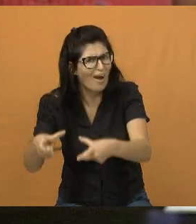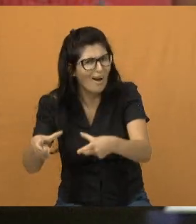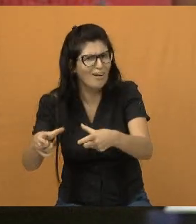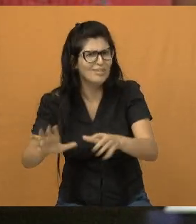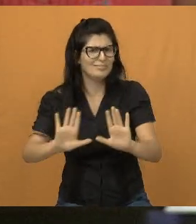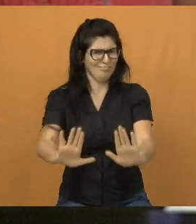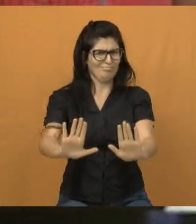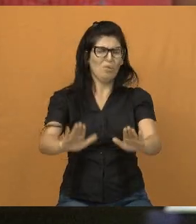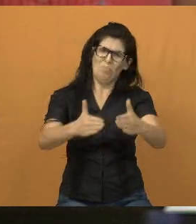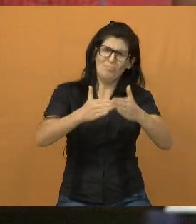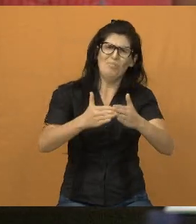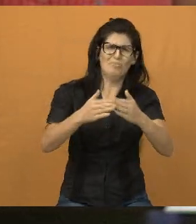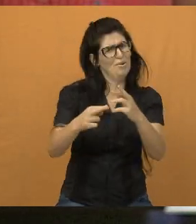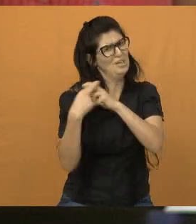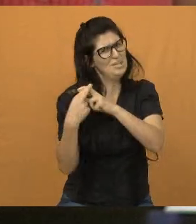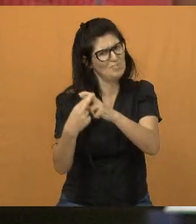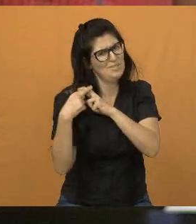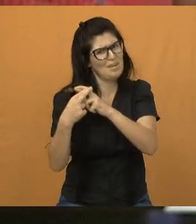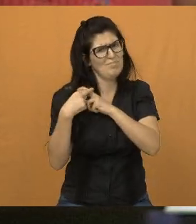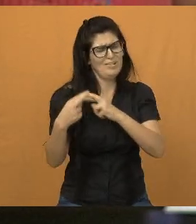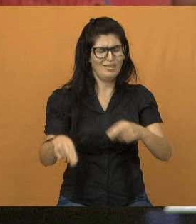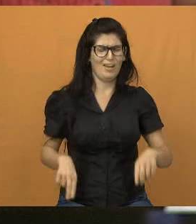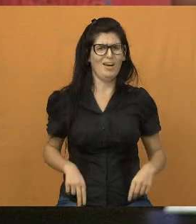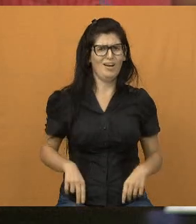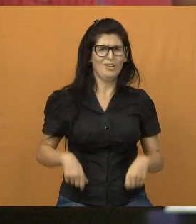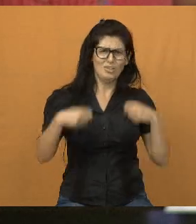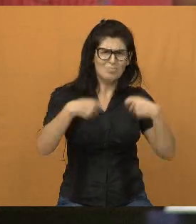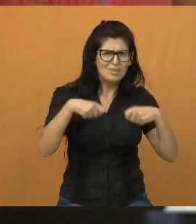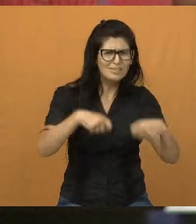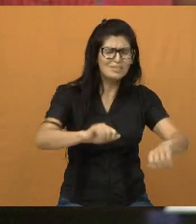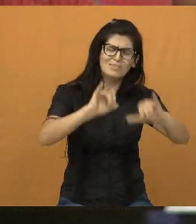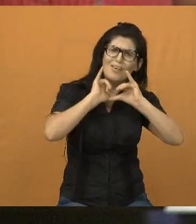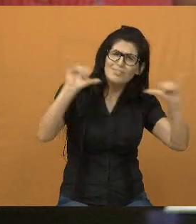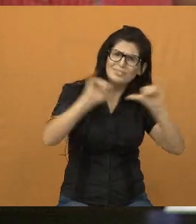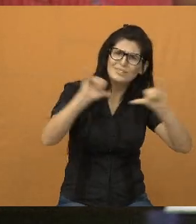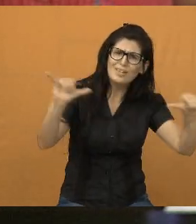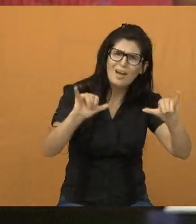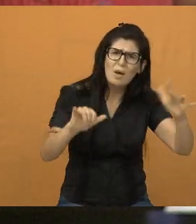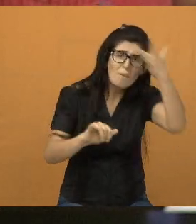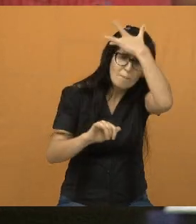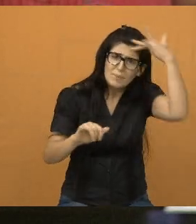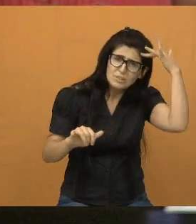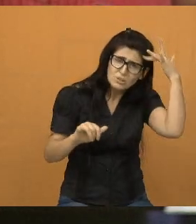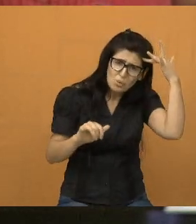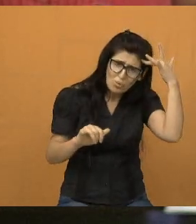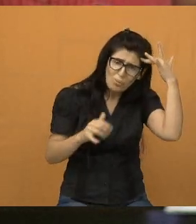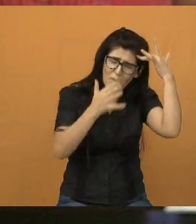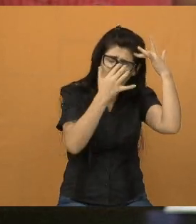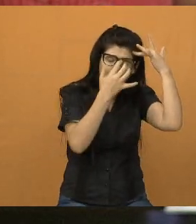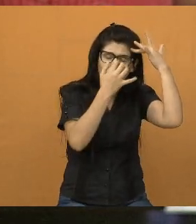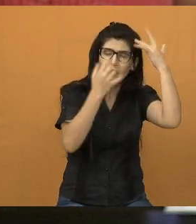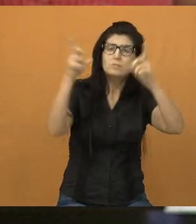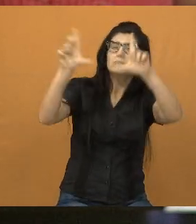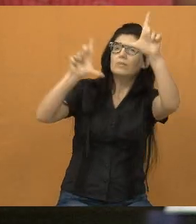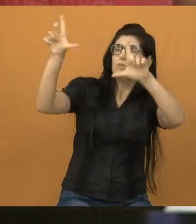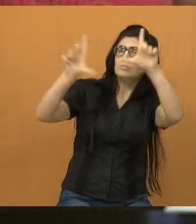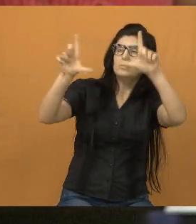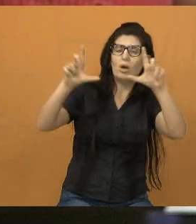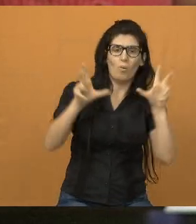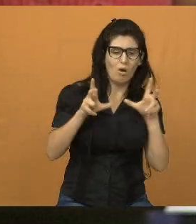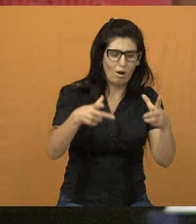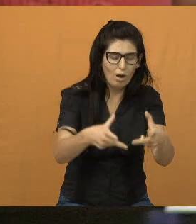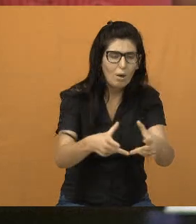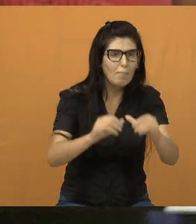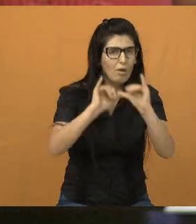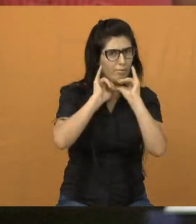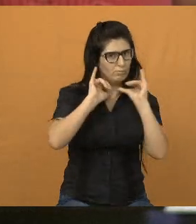pedimos licença a esta casa para explorar a facilidade e o alcance da TV Câmara e conclamar todos